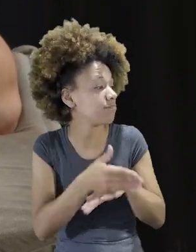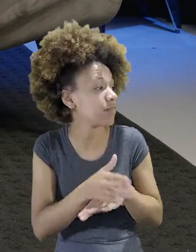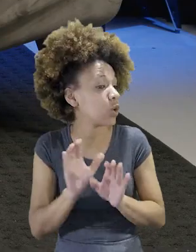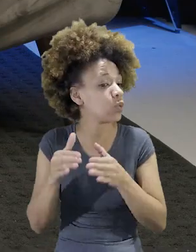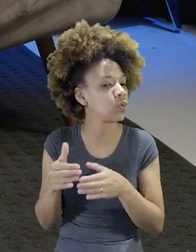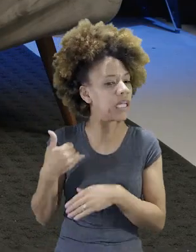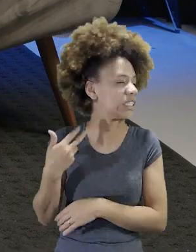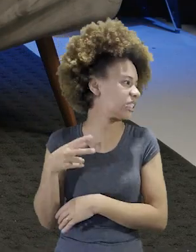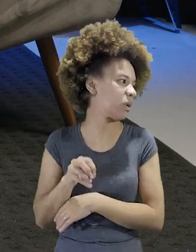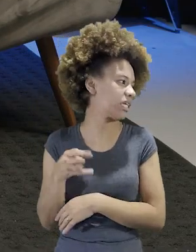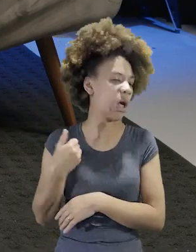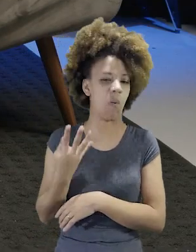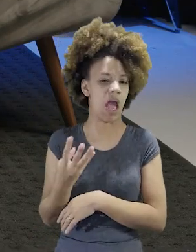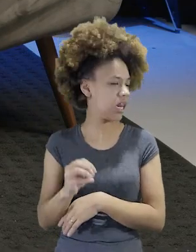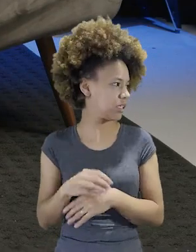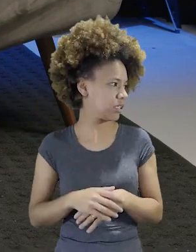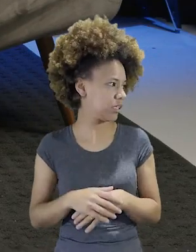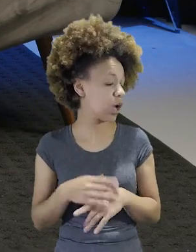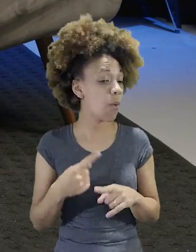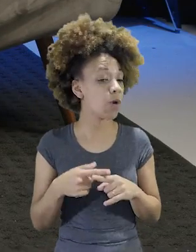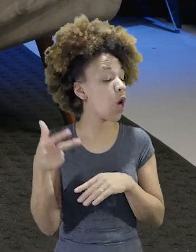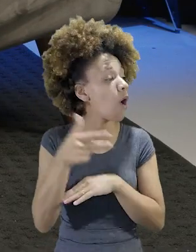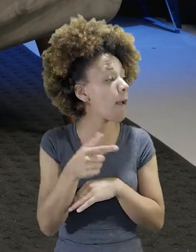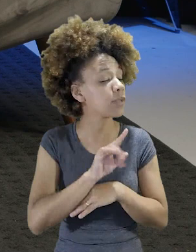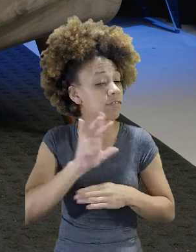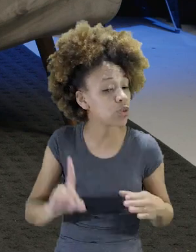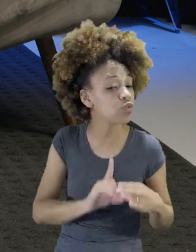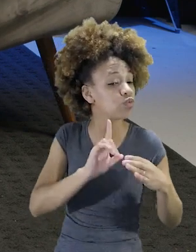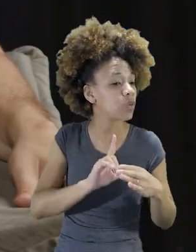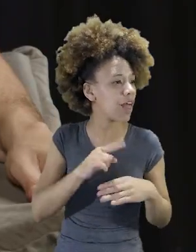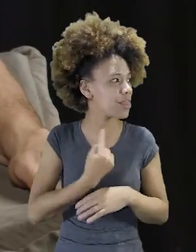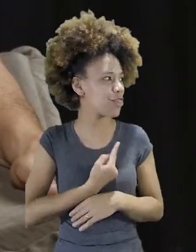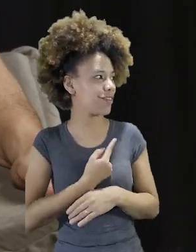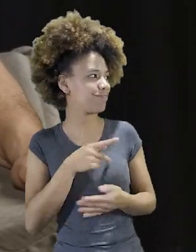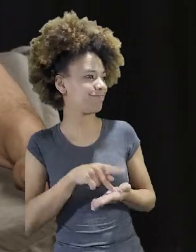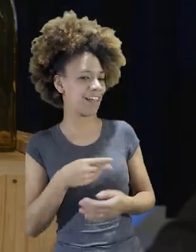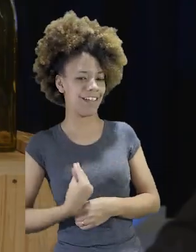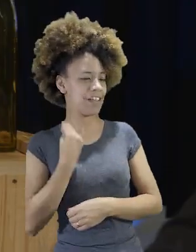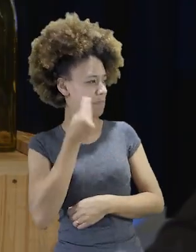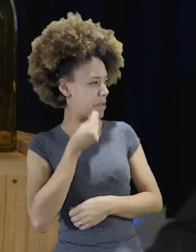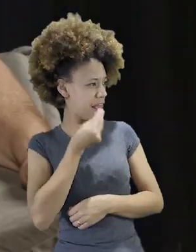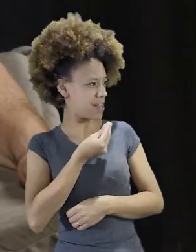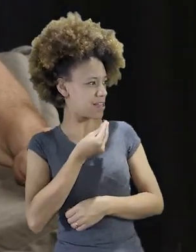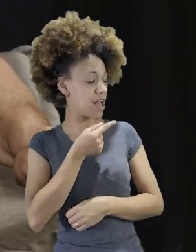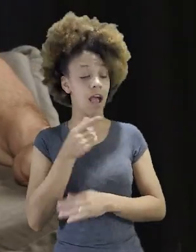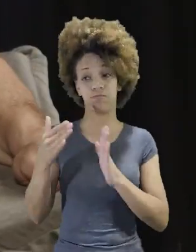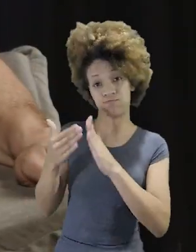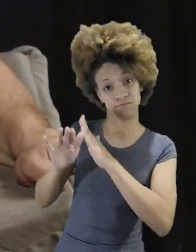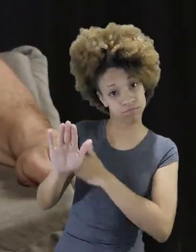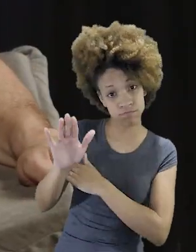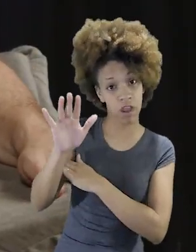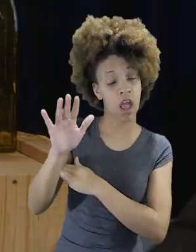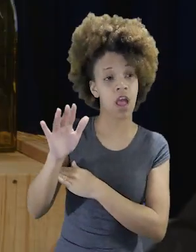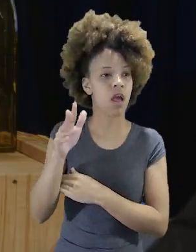não tava inserido na nossa realidade quer dizer você que era da perifa tu tava ouvindo o rap porque o rap vivia que eu tô com